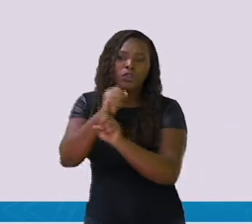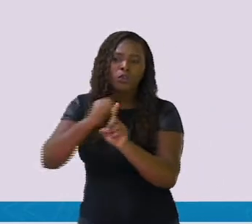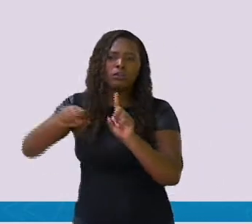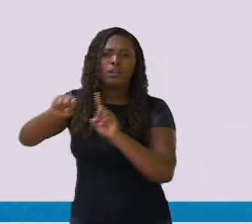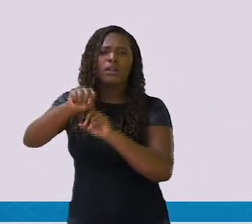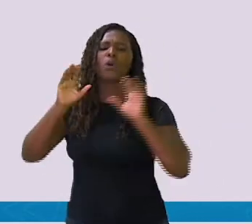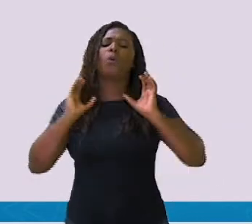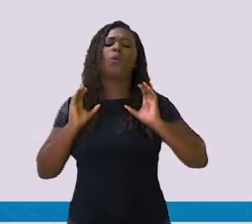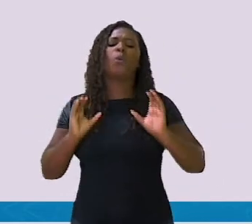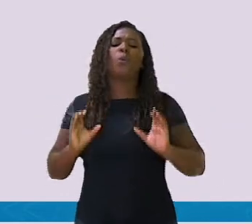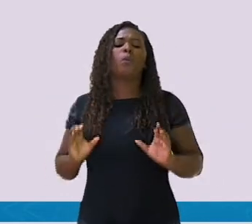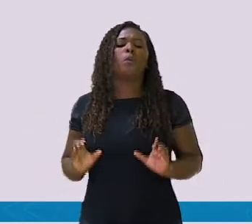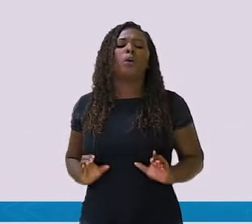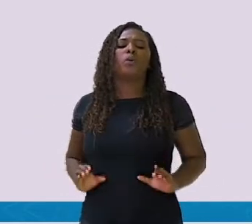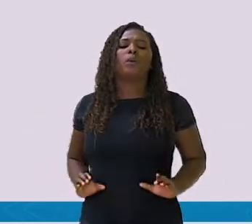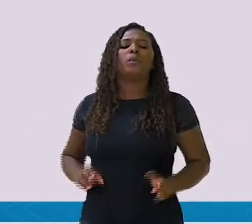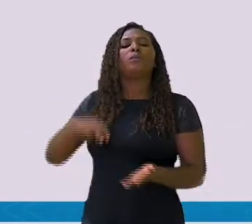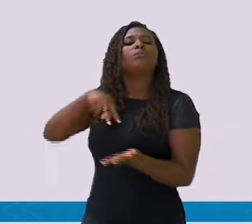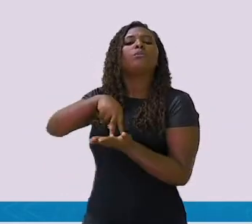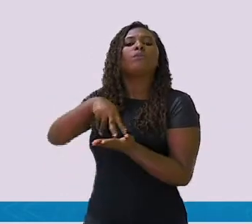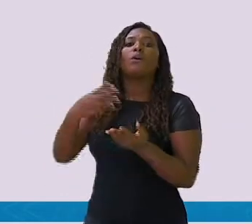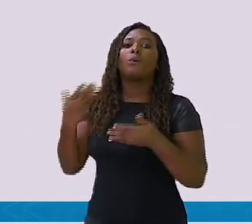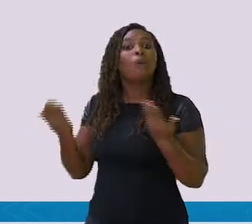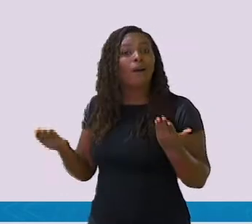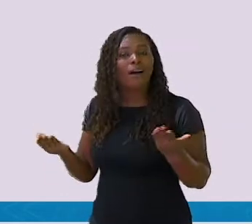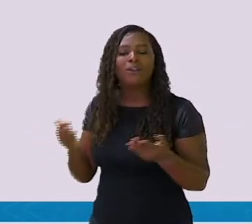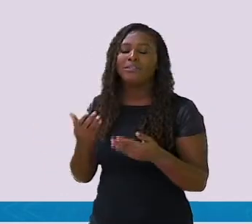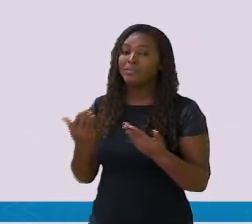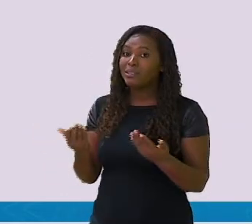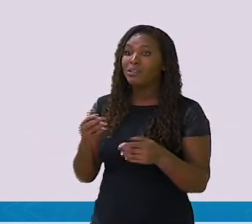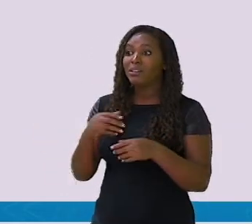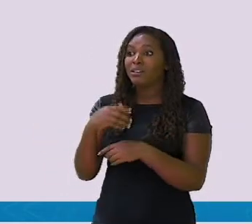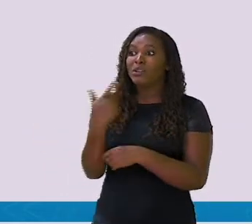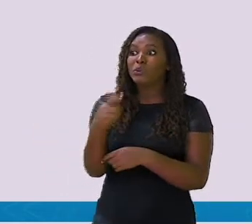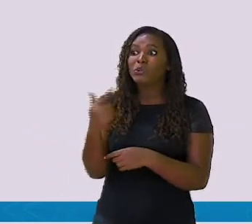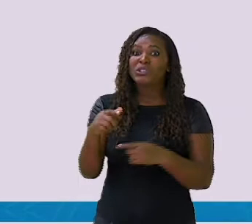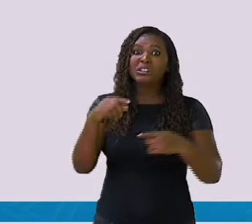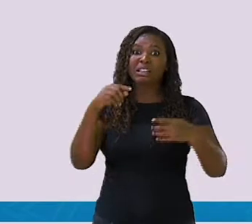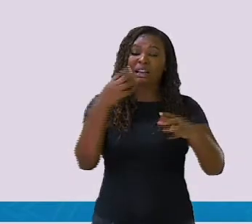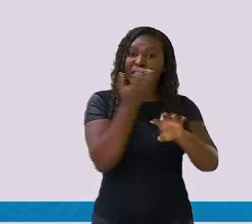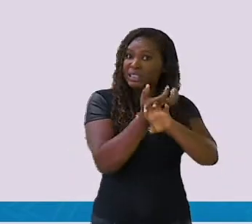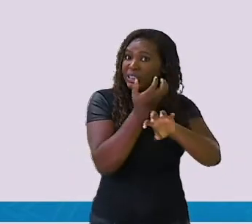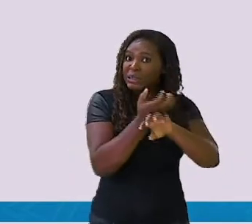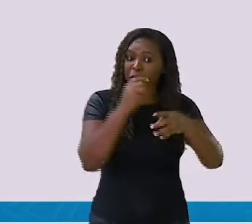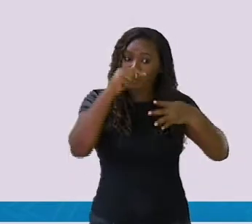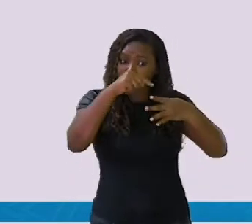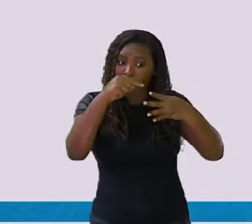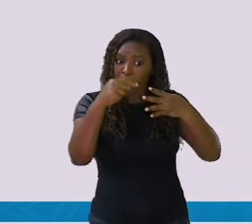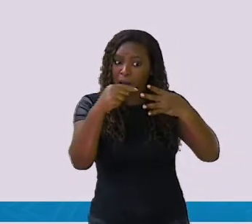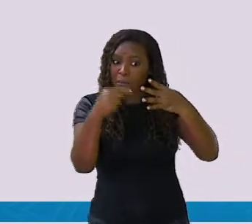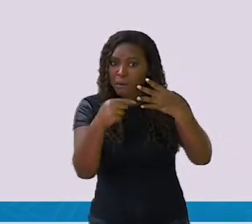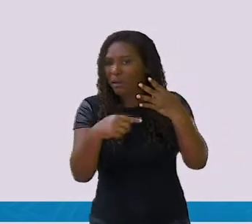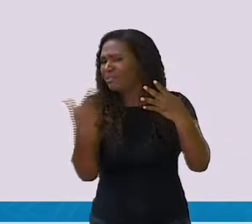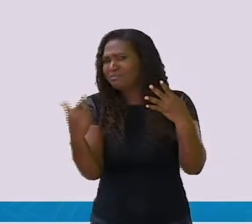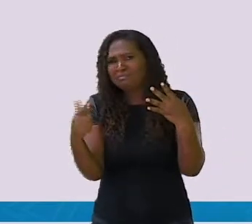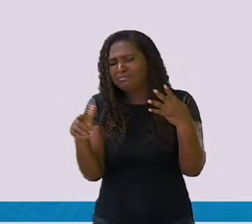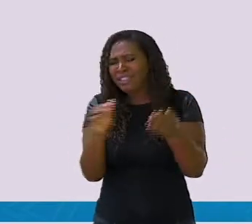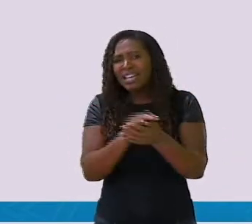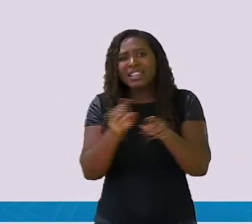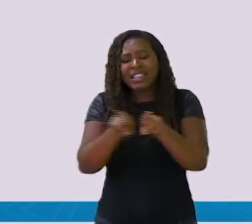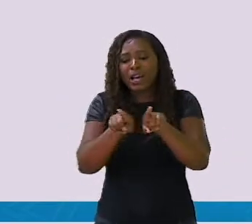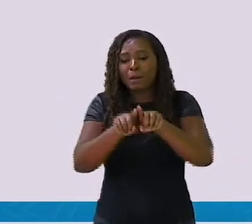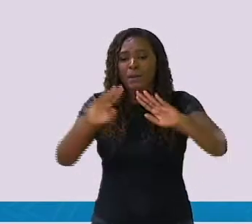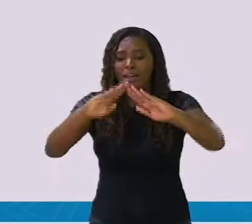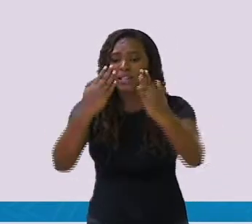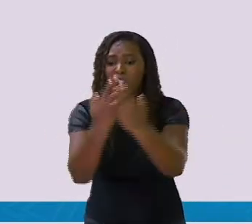havia uma educação confiada a uma instituição específica. Então, não tinha a escola, o espaço